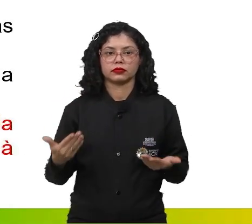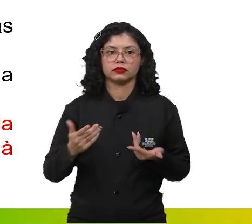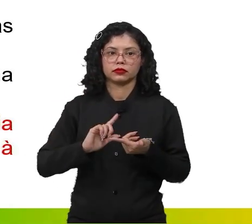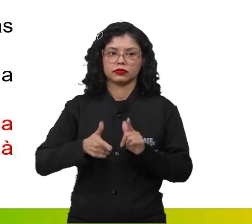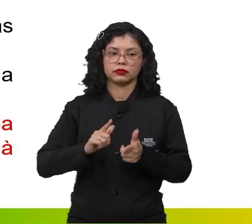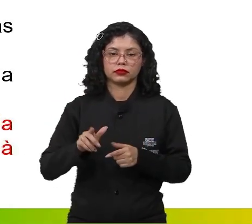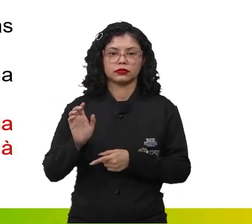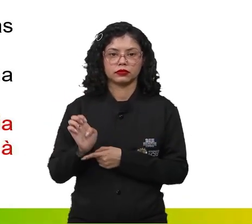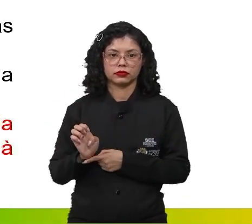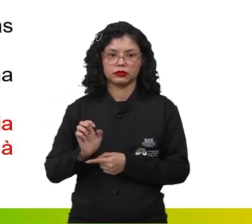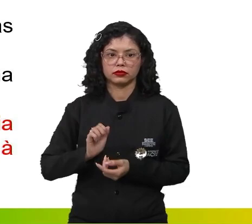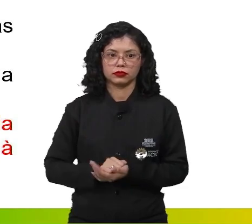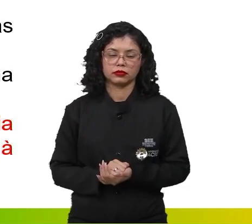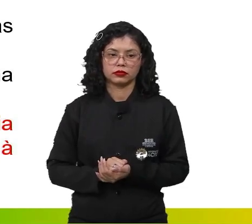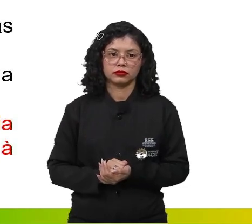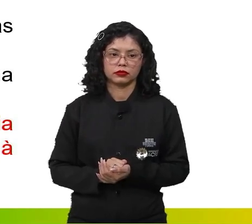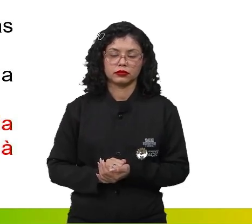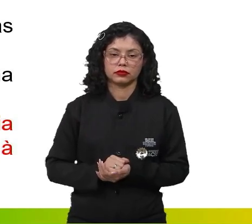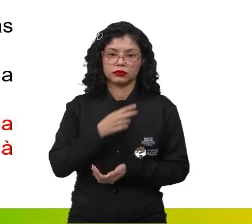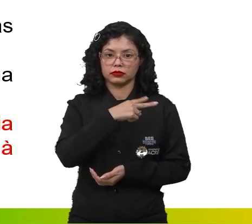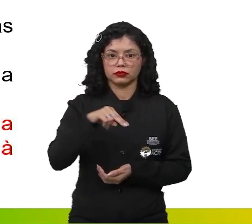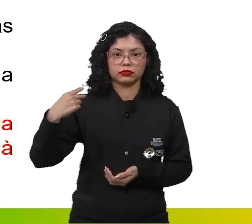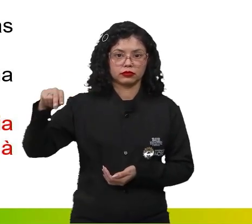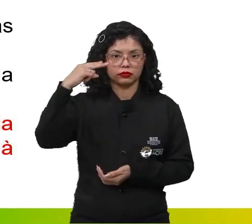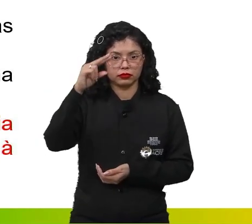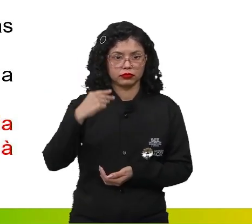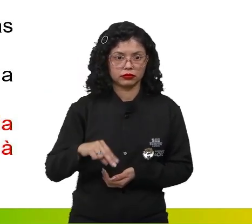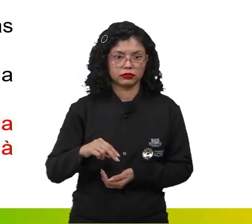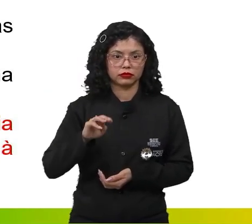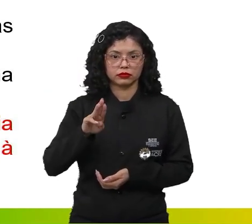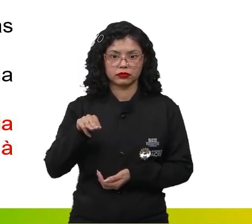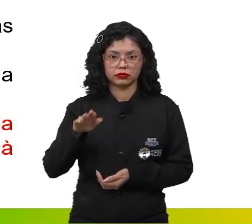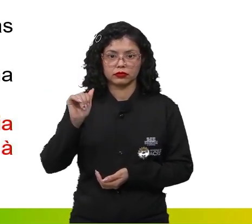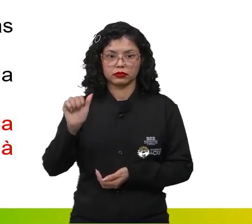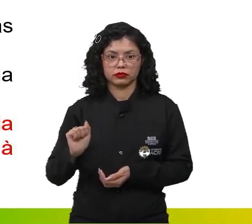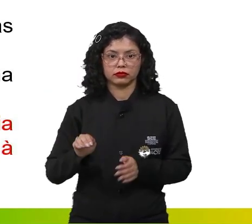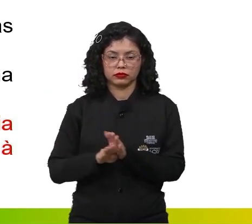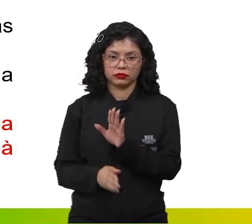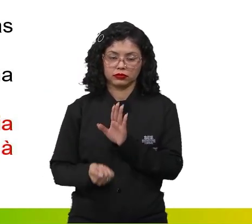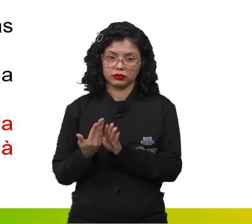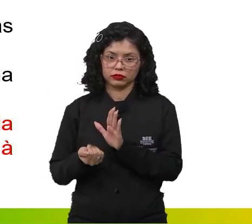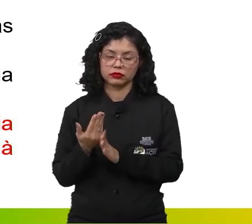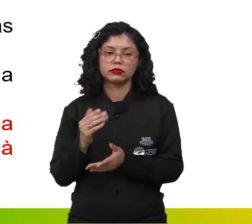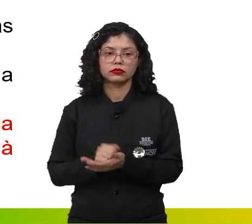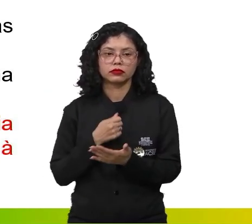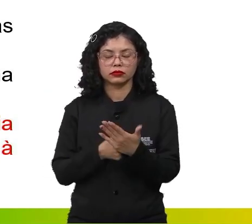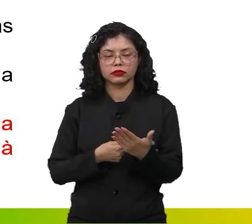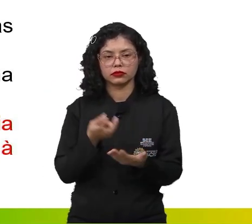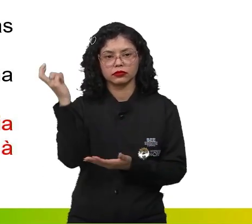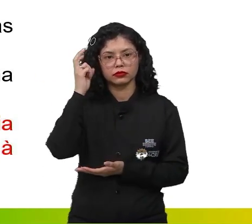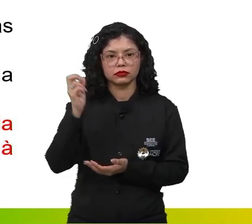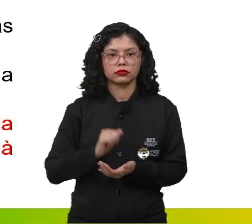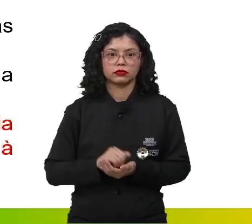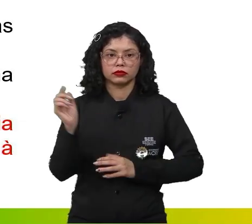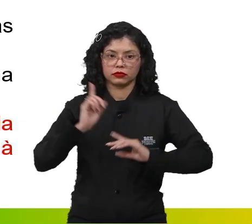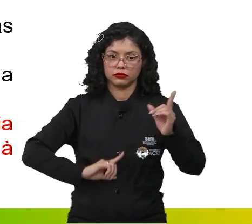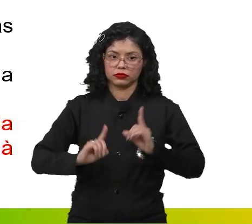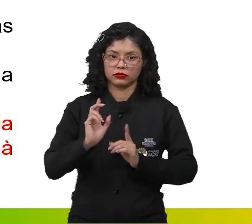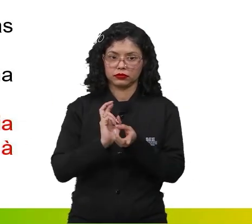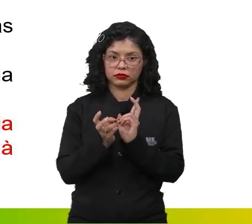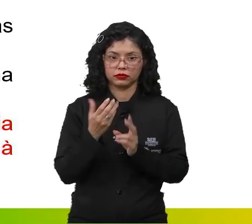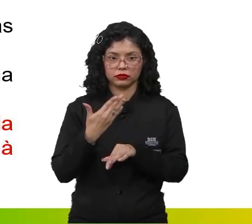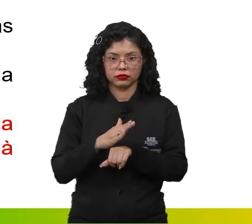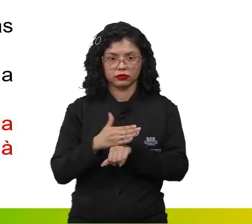candomblé e a umbanda surgiram como formas de resistência cultural, preservando seus deuses, rituais e